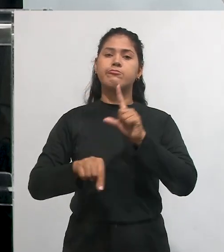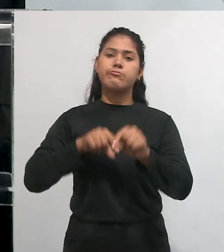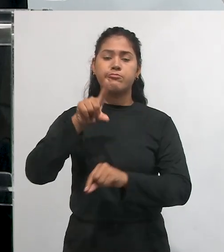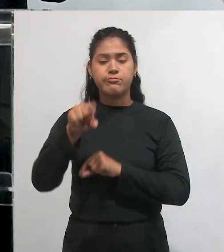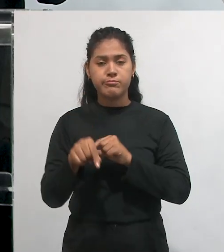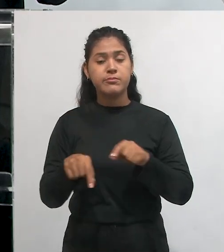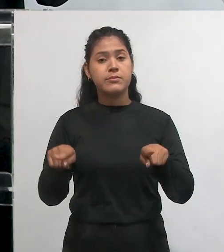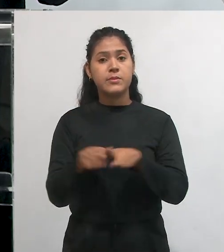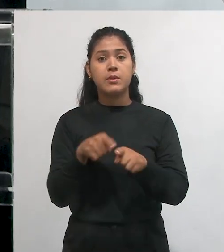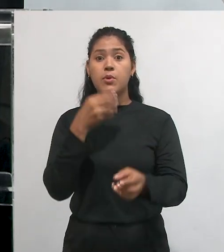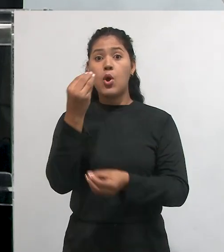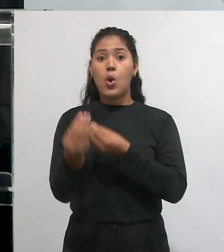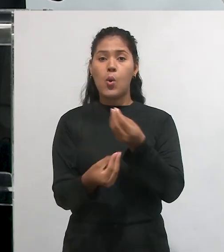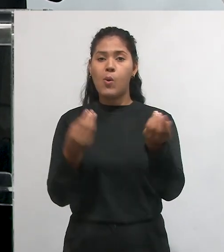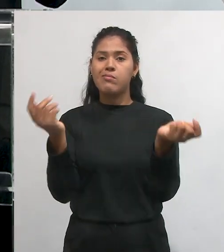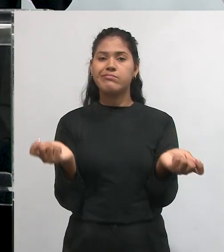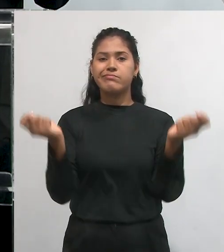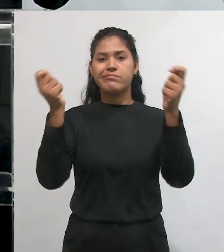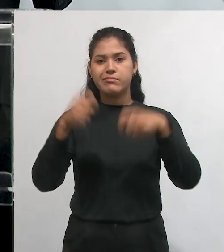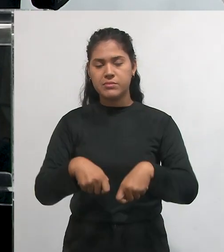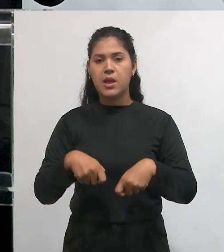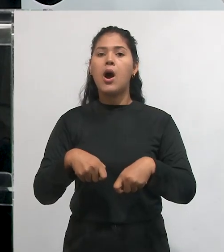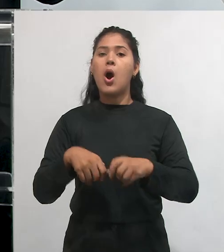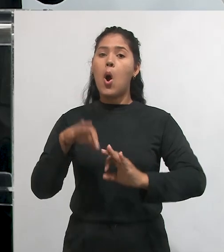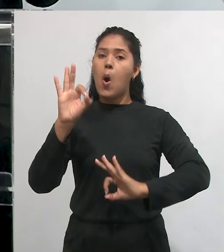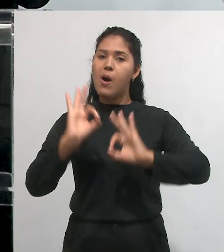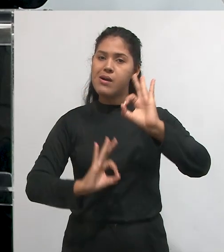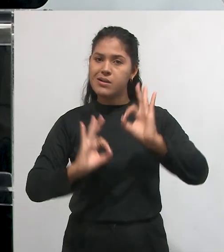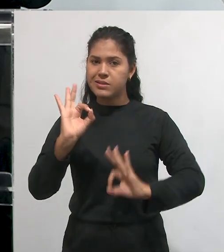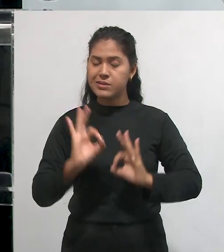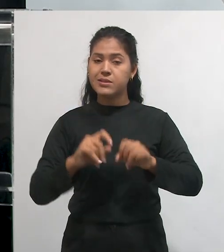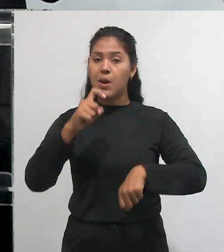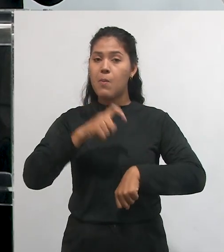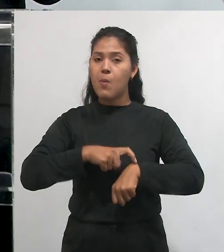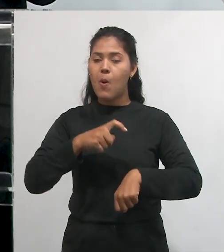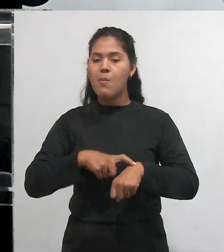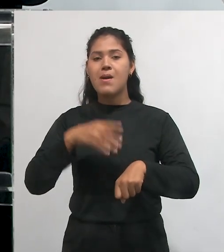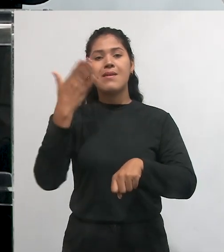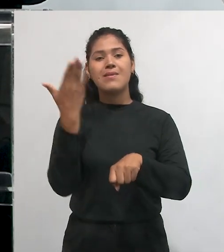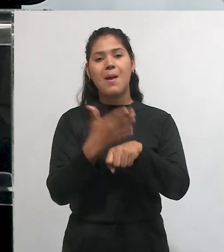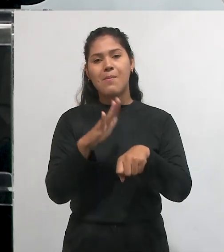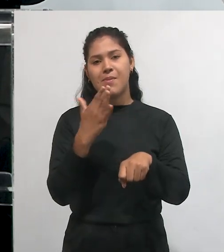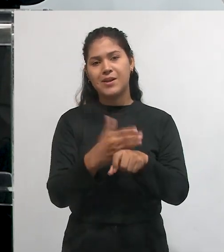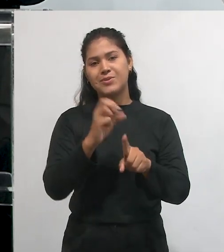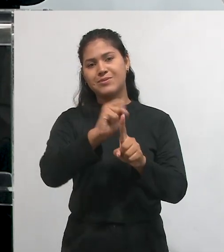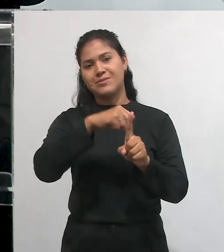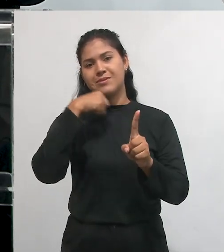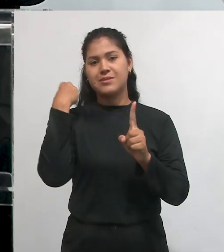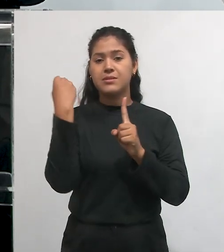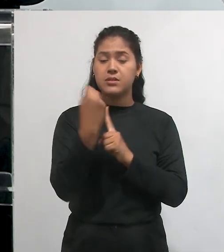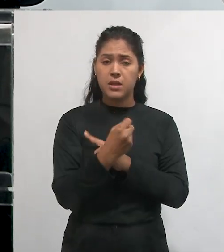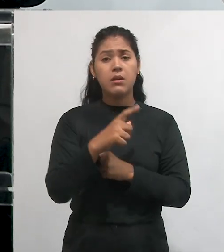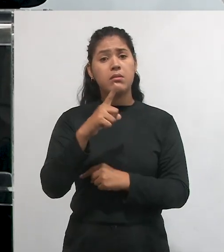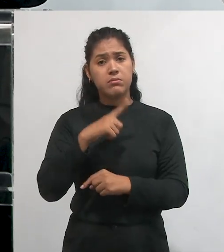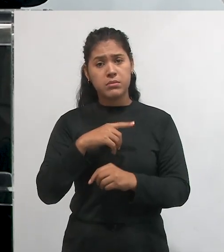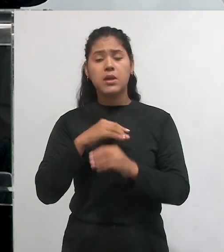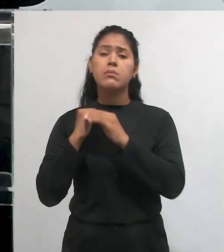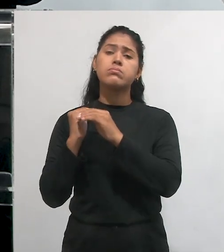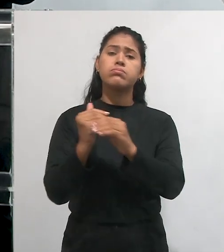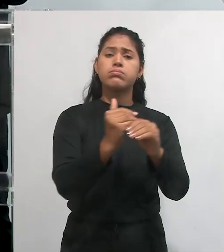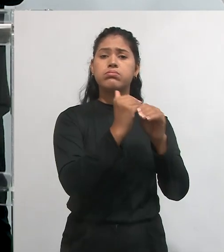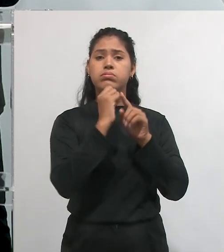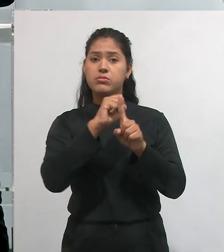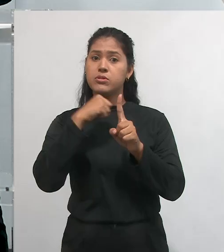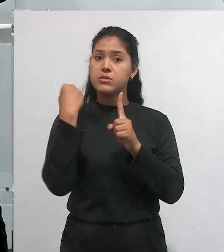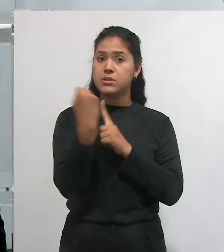elementos que se encontra na finalidade do ato social, teríamos uma sociedade justa e ética.